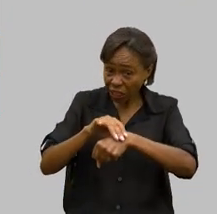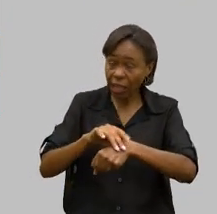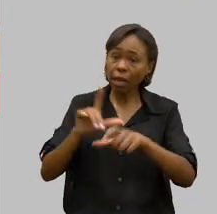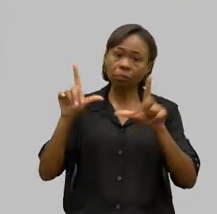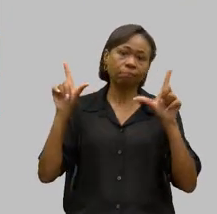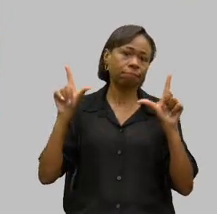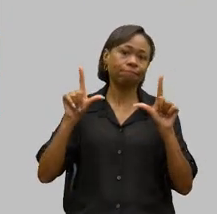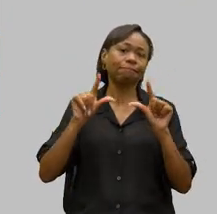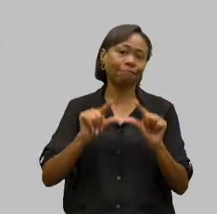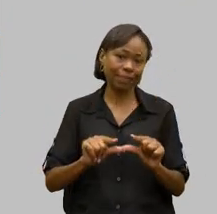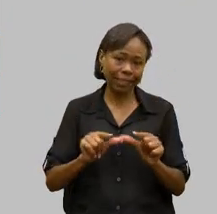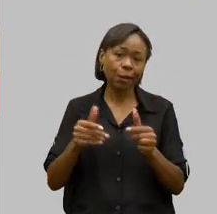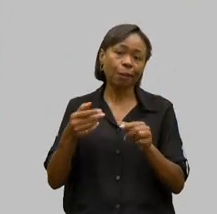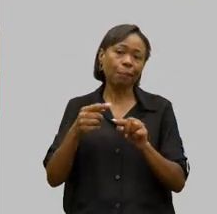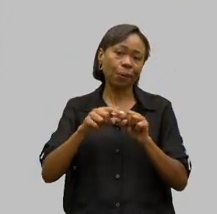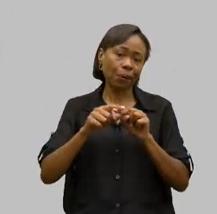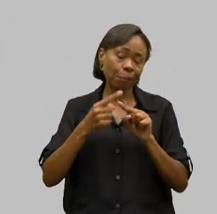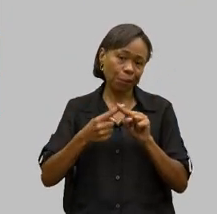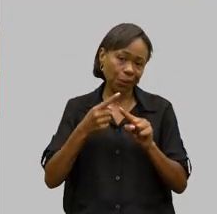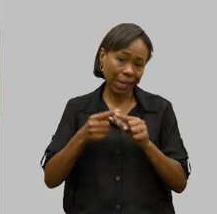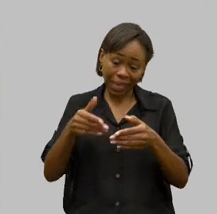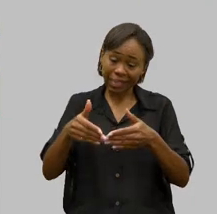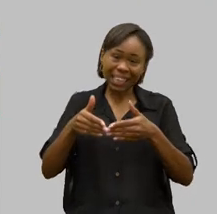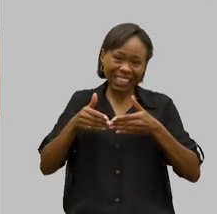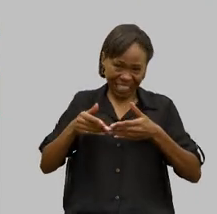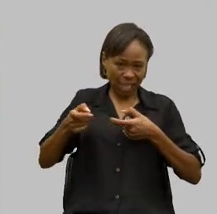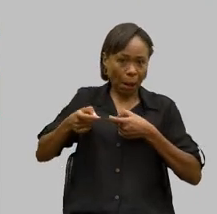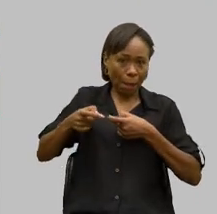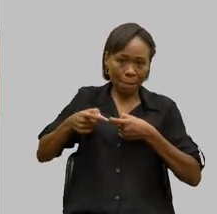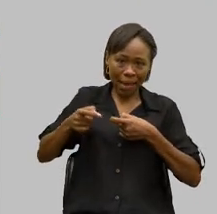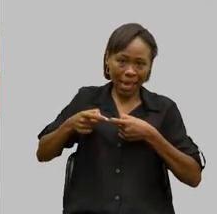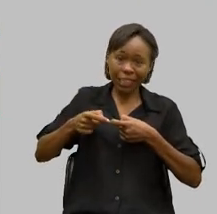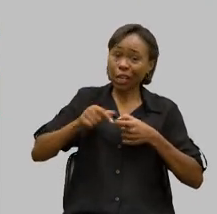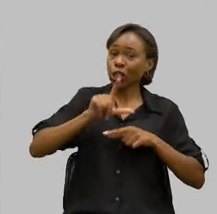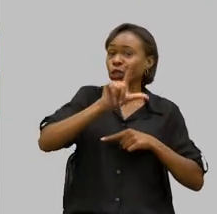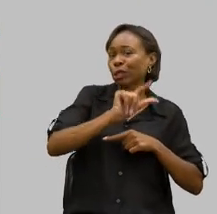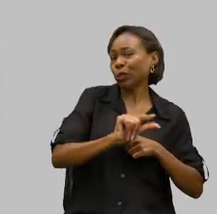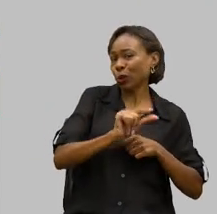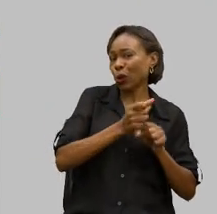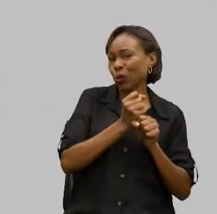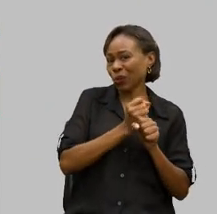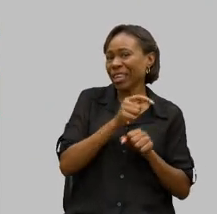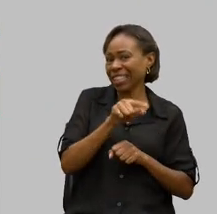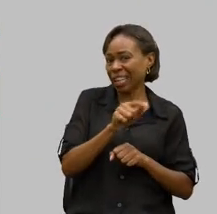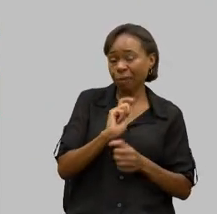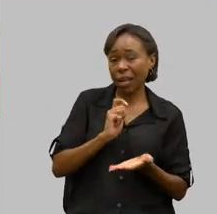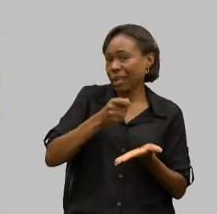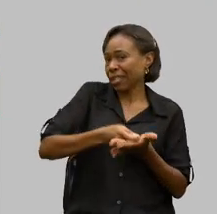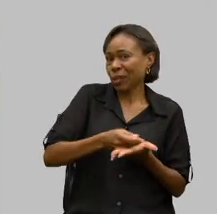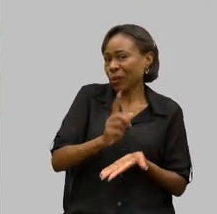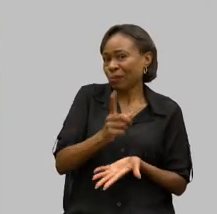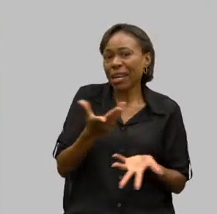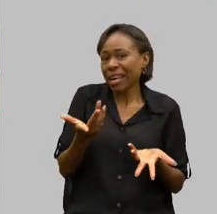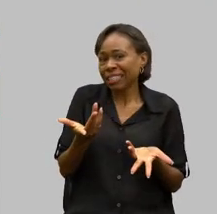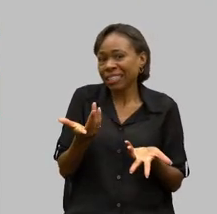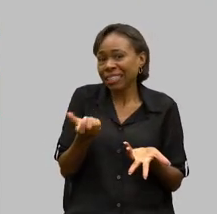Qualquer licença médica impacta na sua avaliação de desempenho. Sem avaliação de desempenho você não vai receber pelo mestrado. Então,